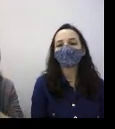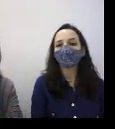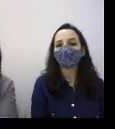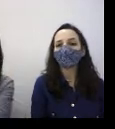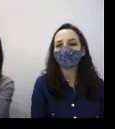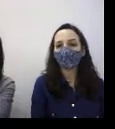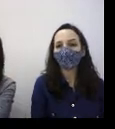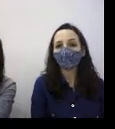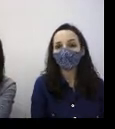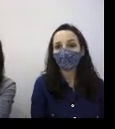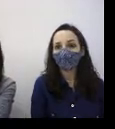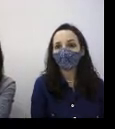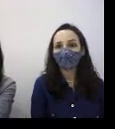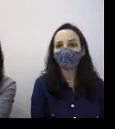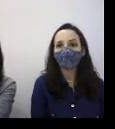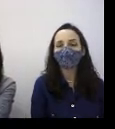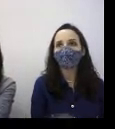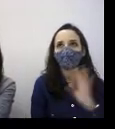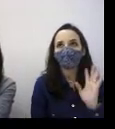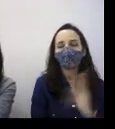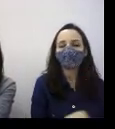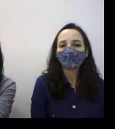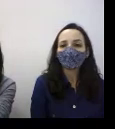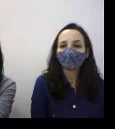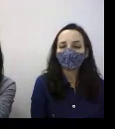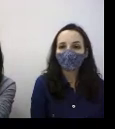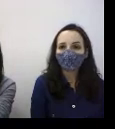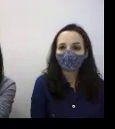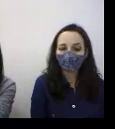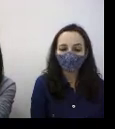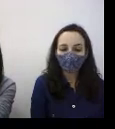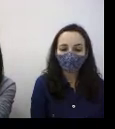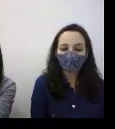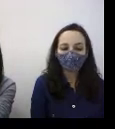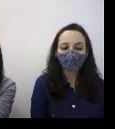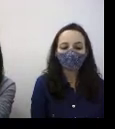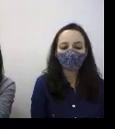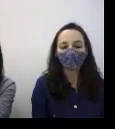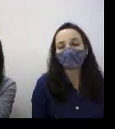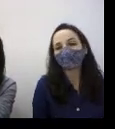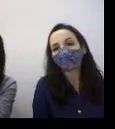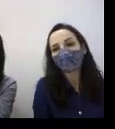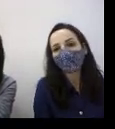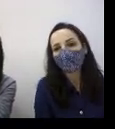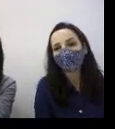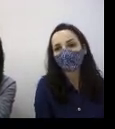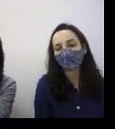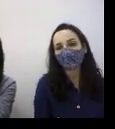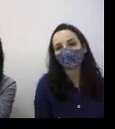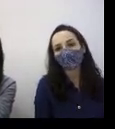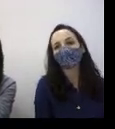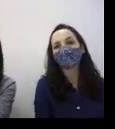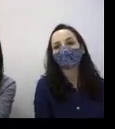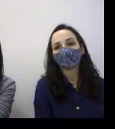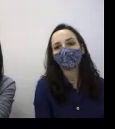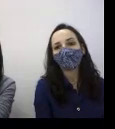a incidência do sol no inverno, né, como é o caso lá de alguns países da Europa. Então, algumas pessoas passam por uma